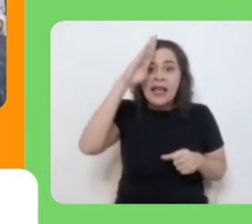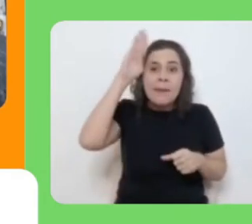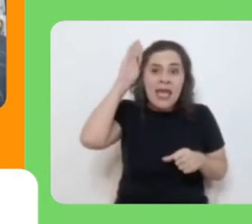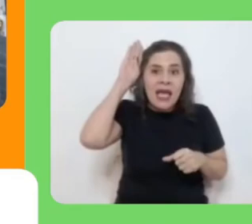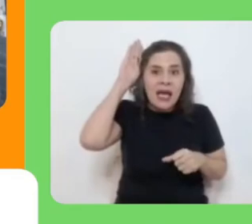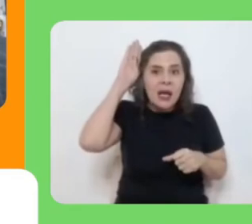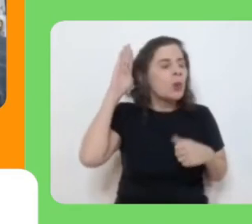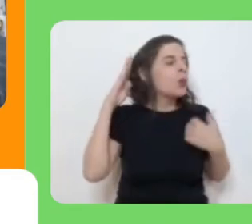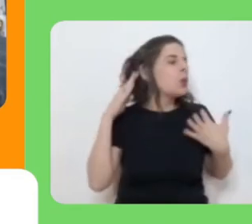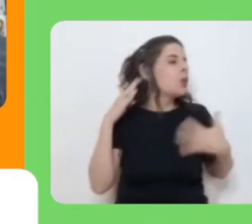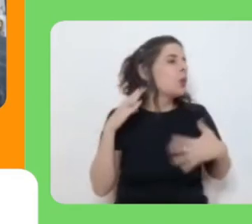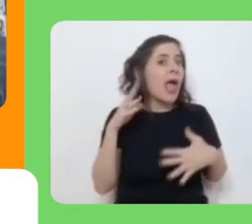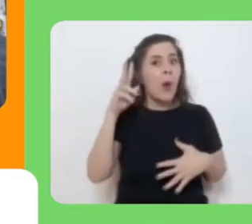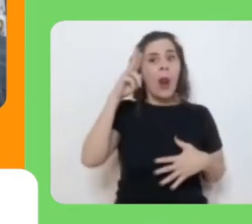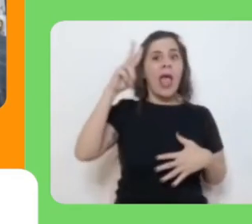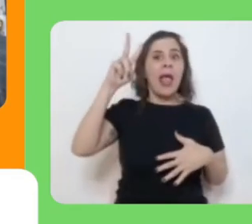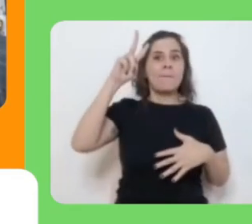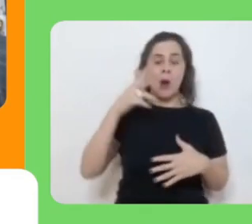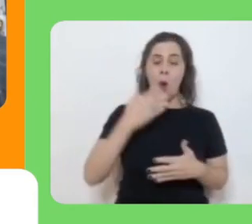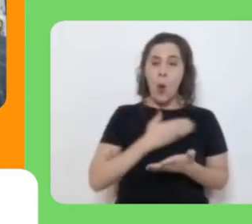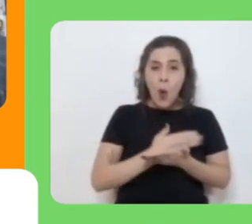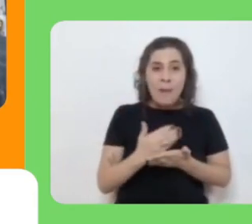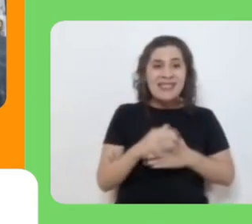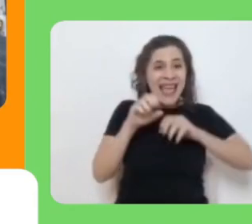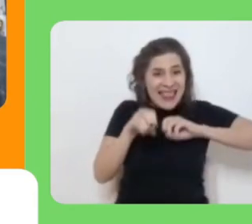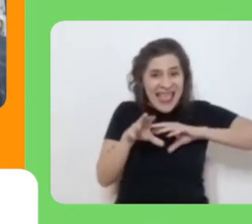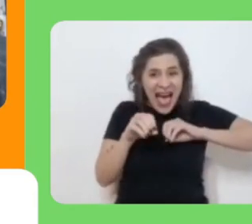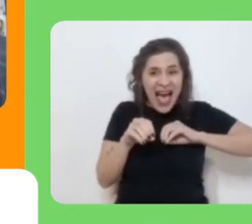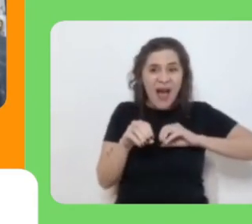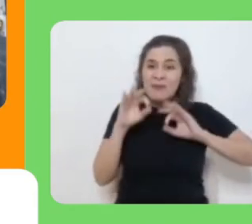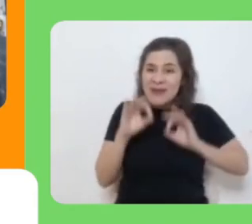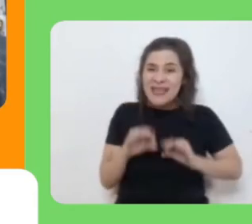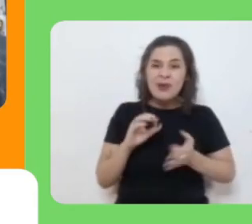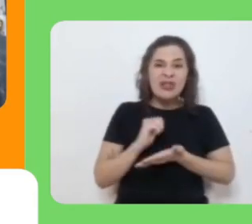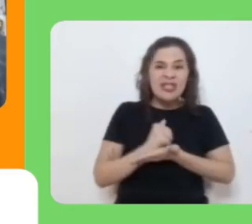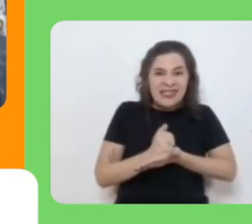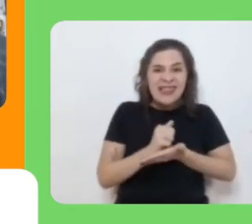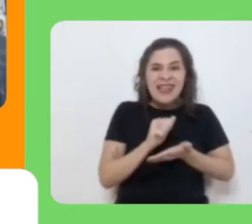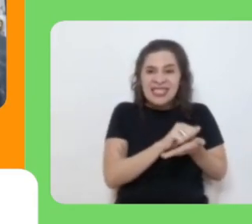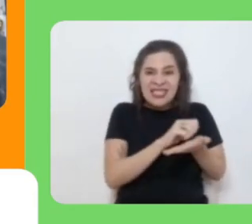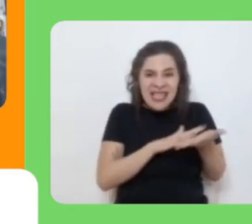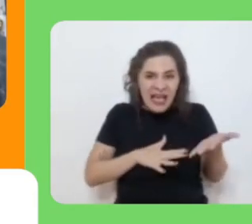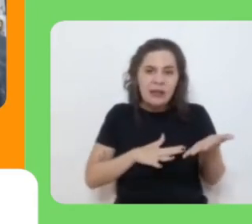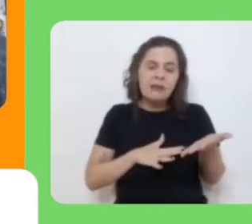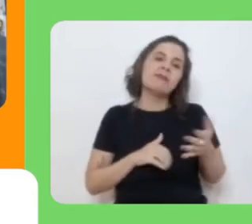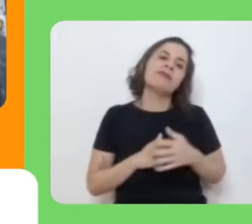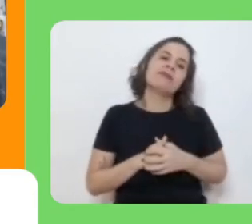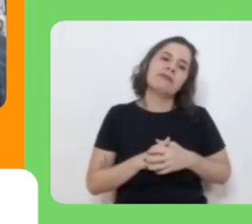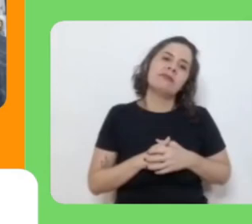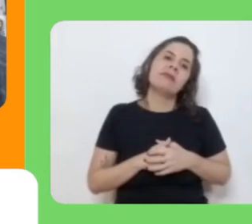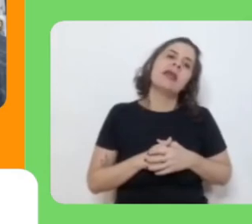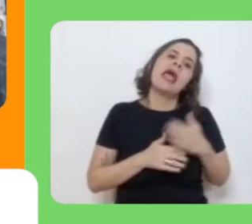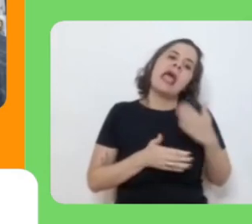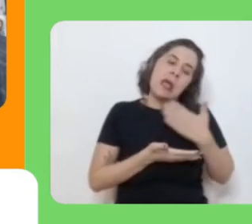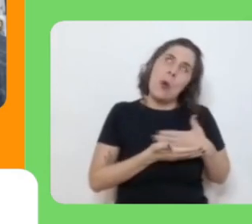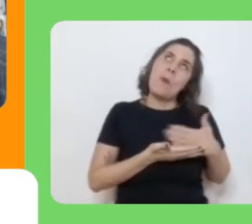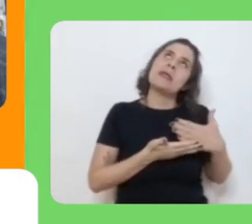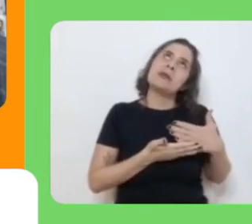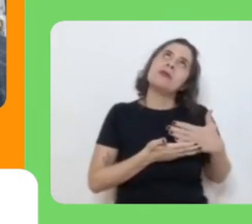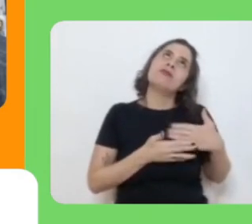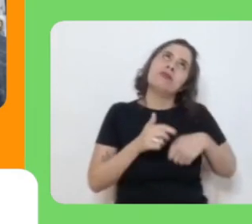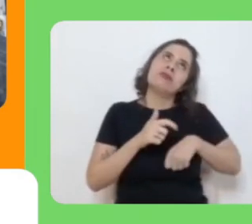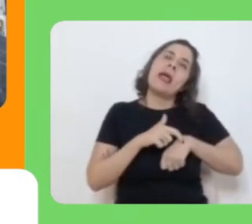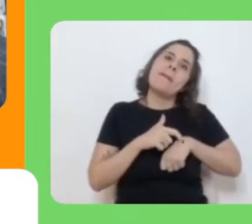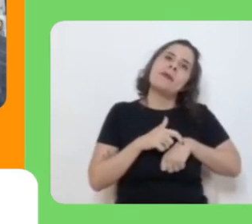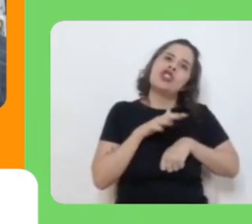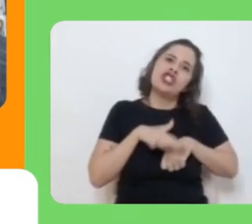Na academia. Eu lembro quando eu comecei a lecionar em game design mesmo, né? Que eu lecionei um tempo em design de maneira geral, e depois